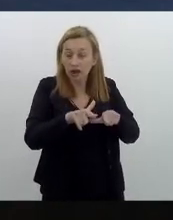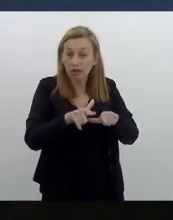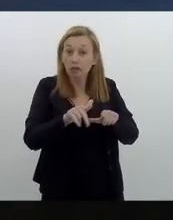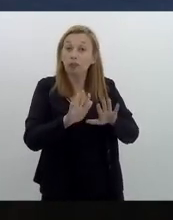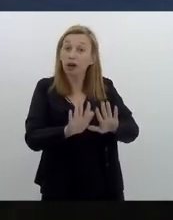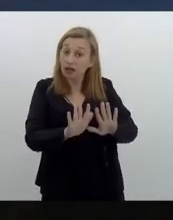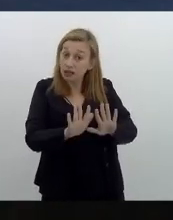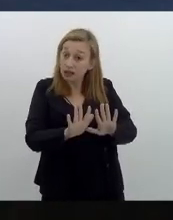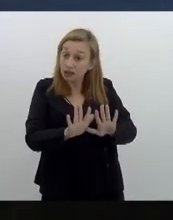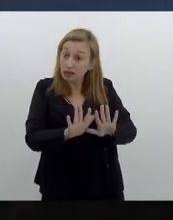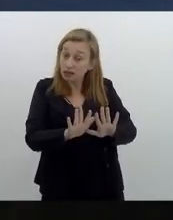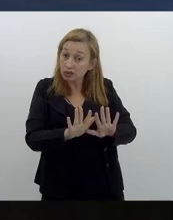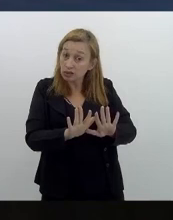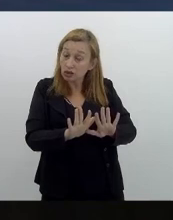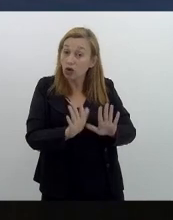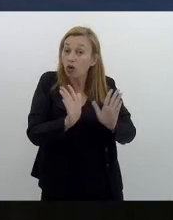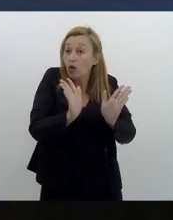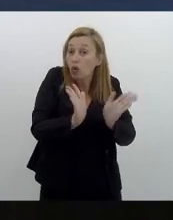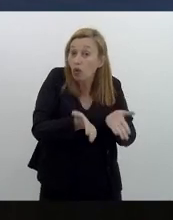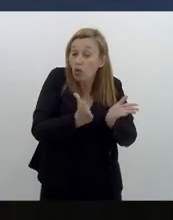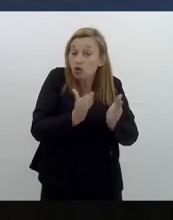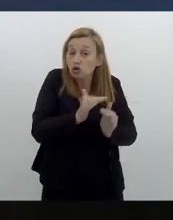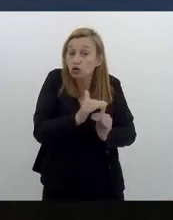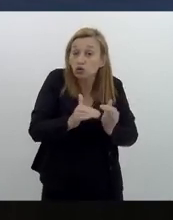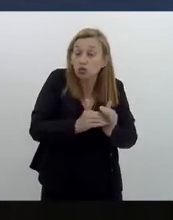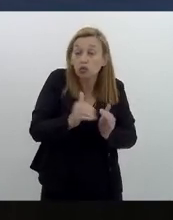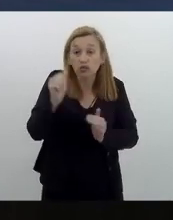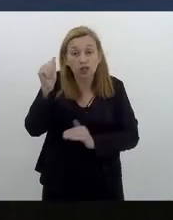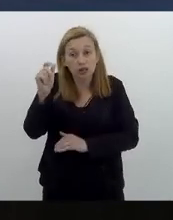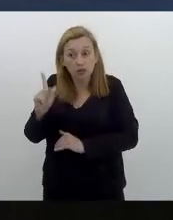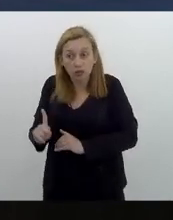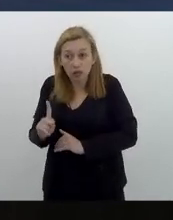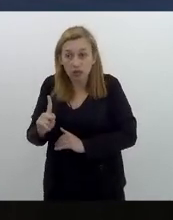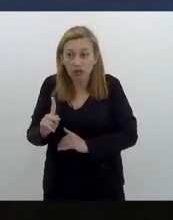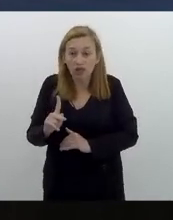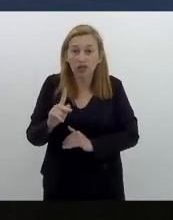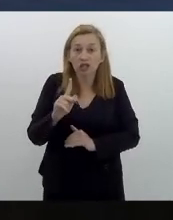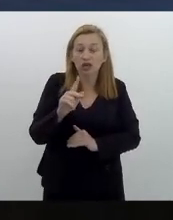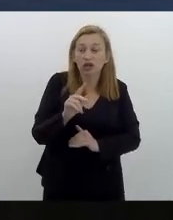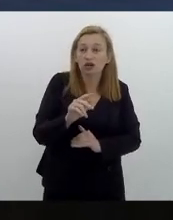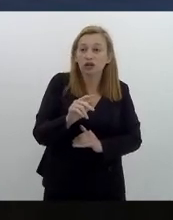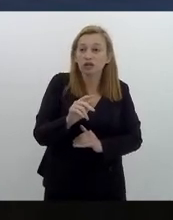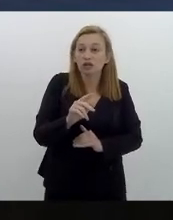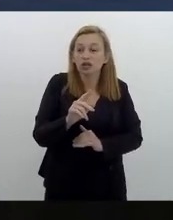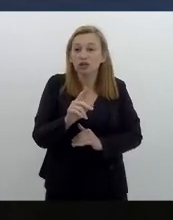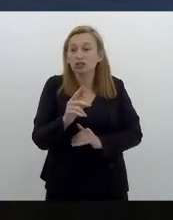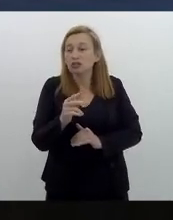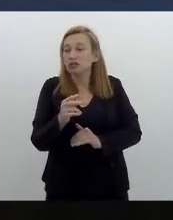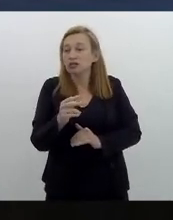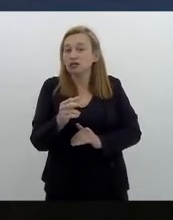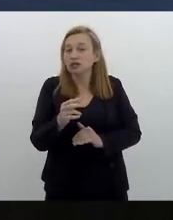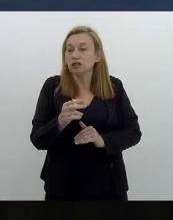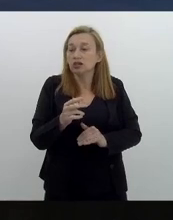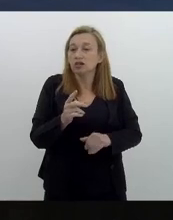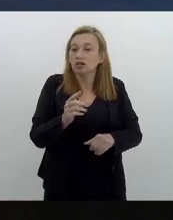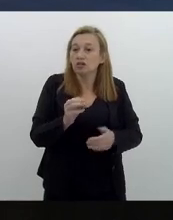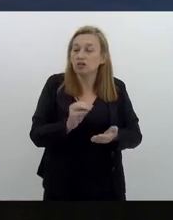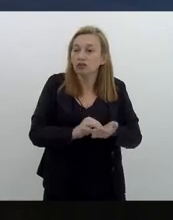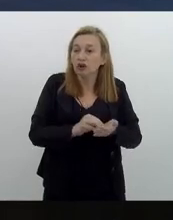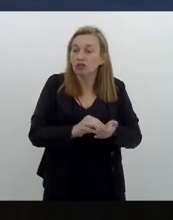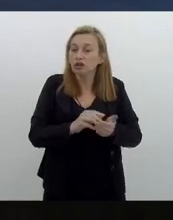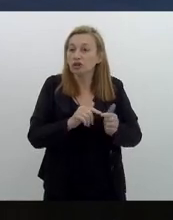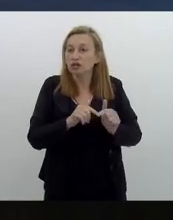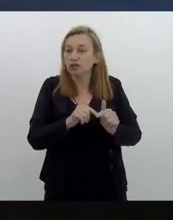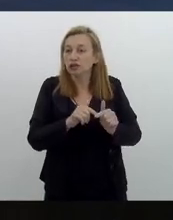Entretanto Hoje Todas as aposentadorias Por invalidez São consideradas permanentes